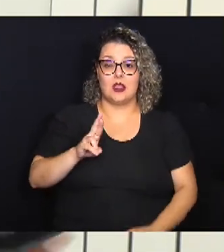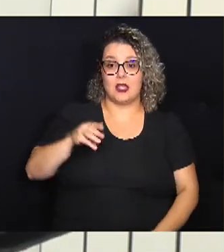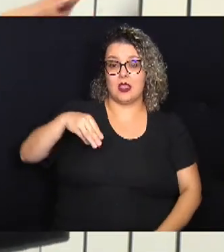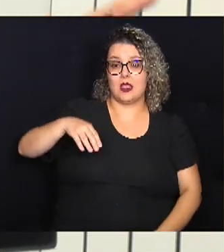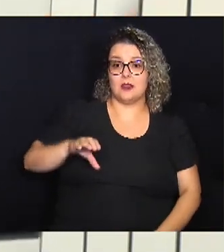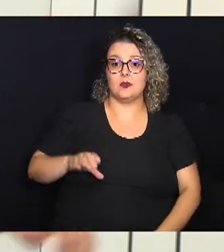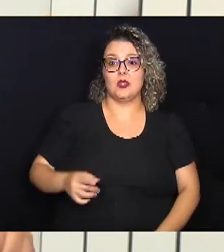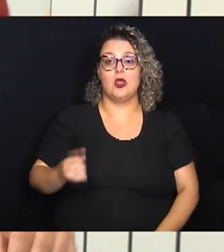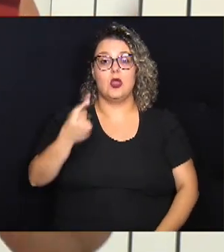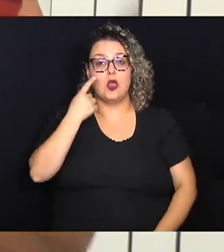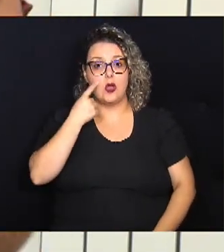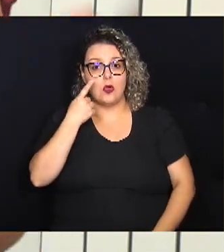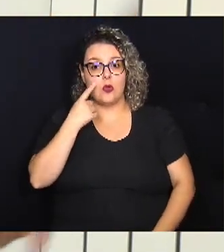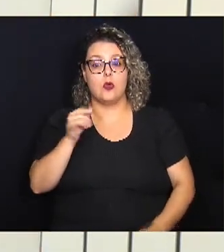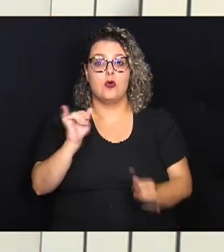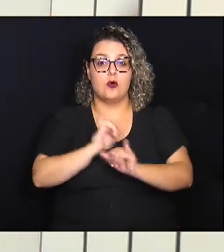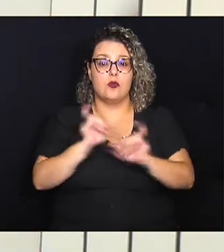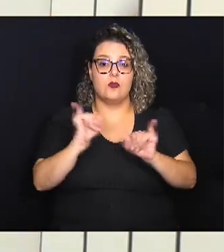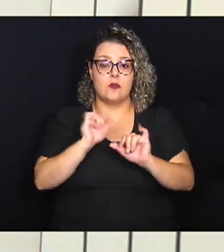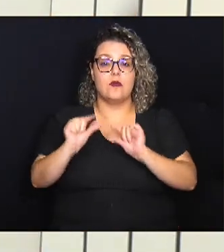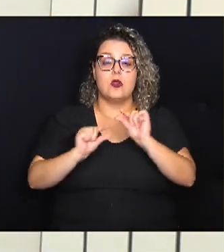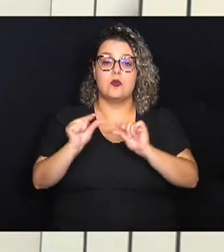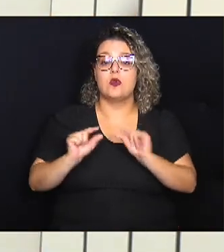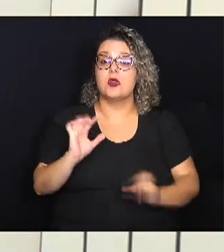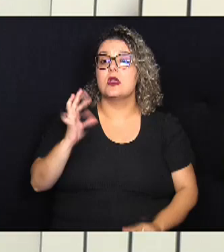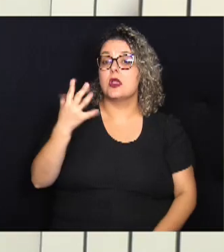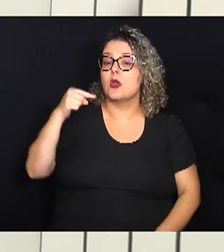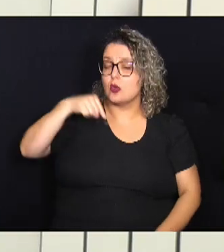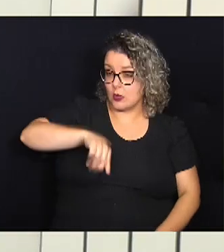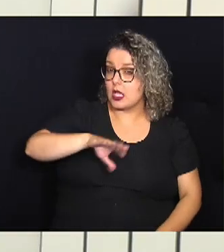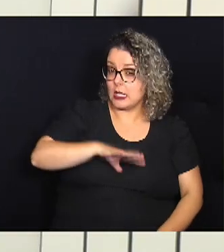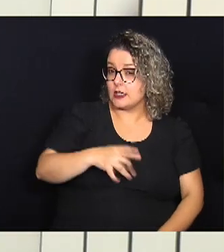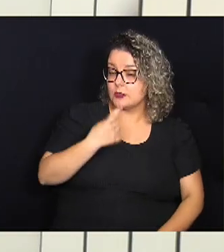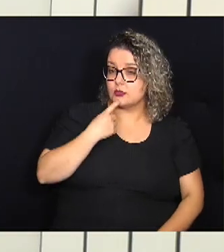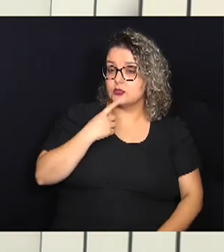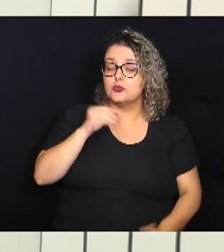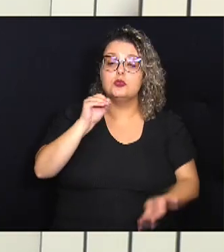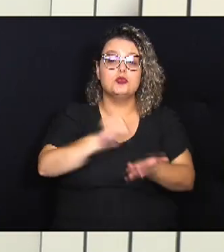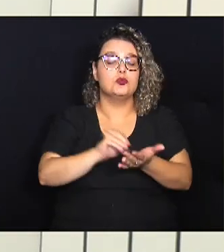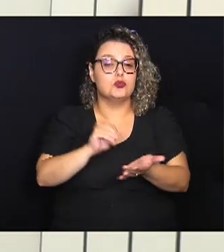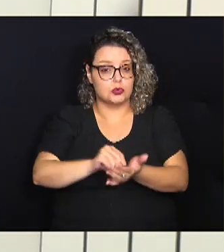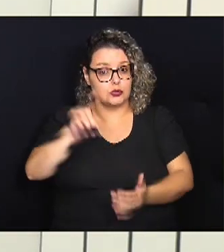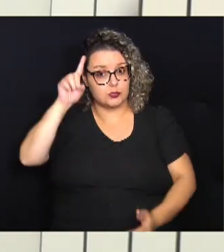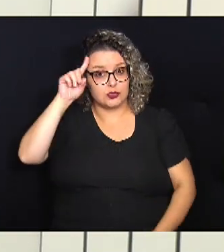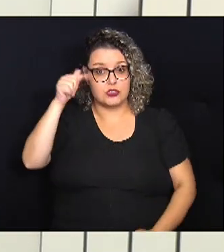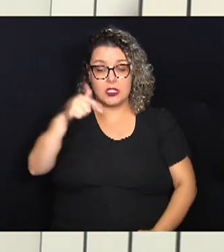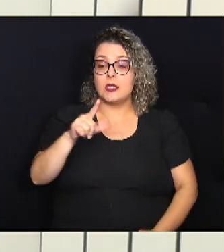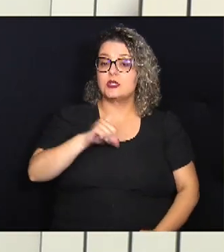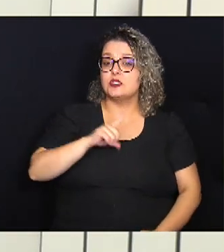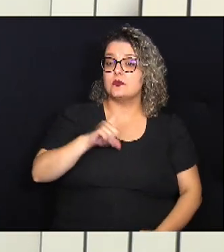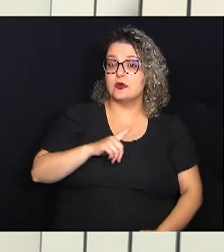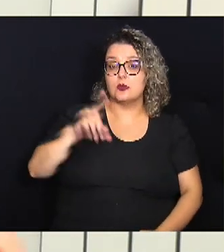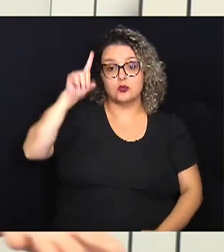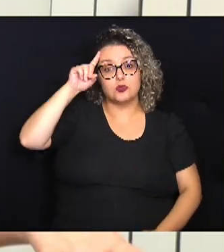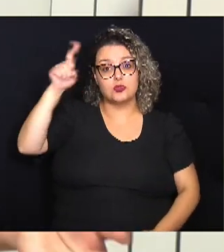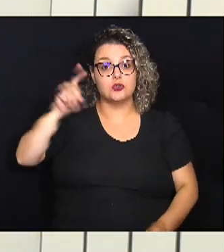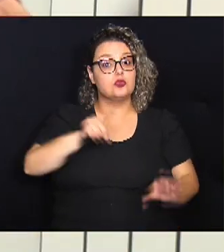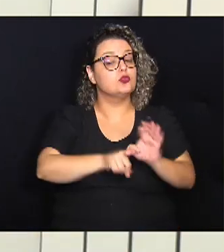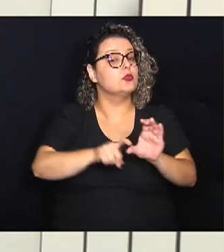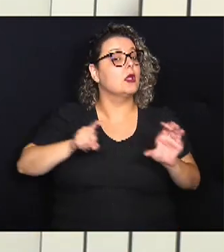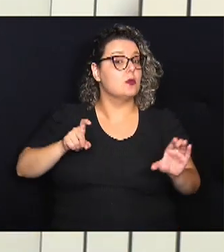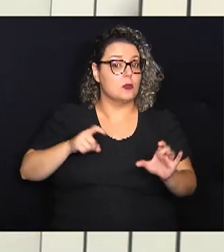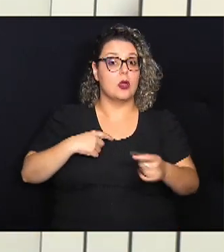só, agora chegou a hora da gente falar um pouquinho do que acontece aqui em Campinas, porque no último dia 7 nós tivemos o Dia da Independência e a